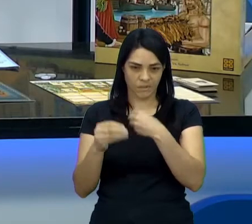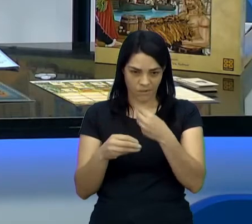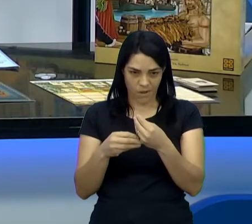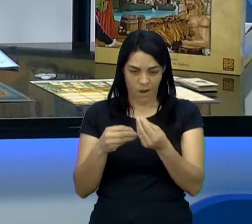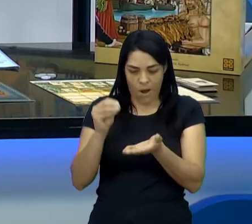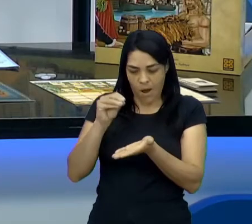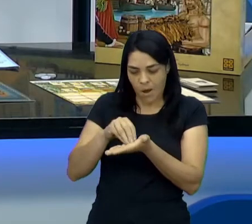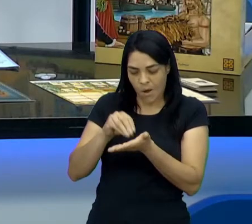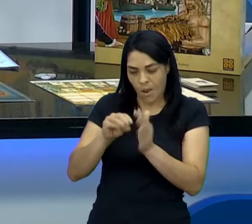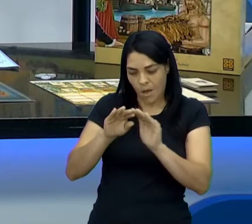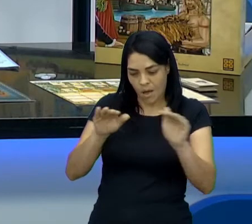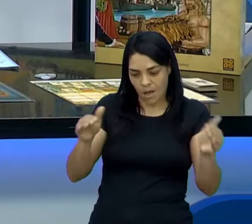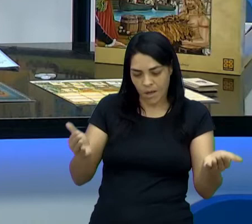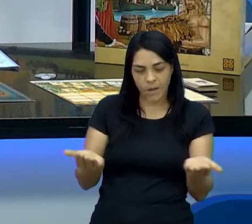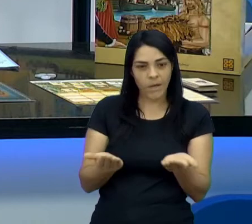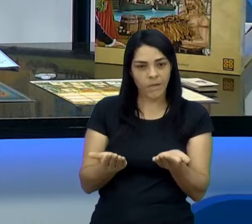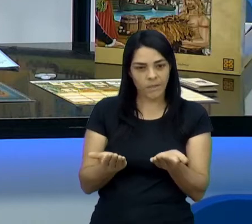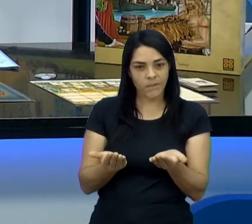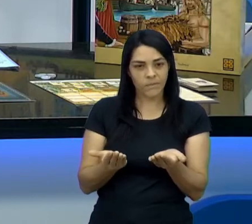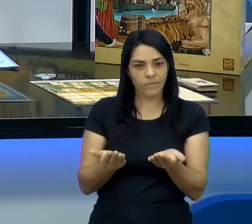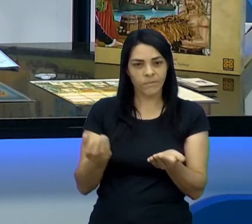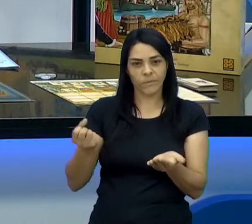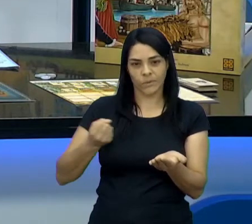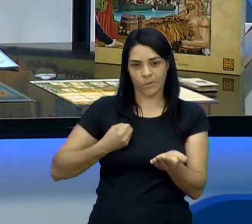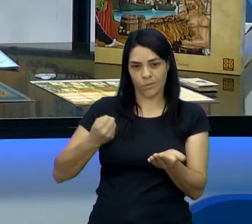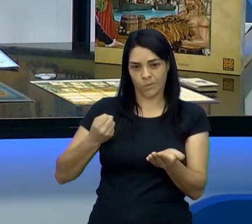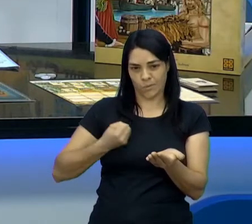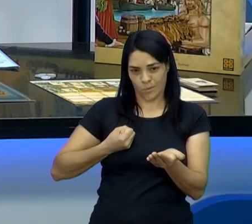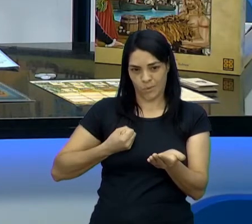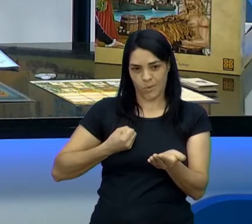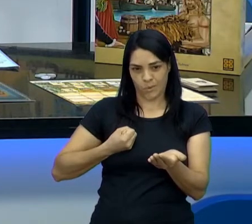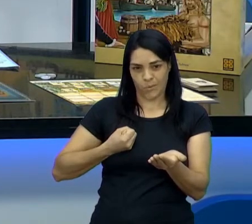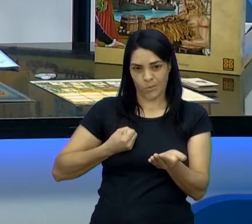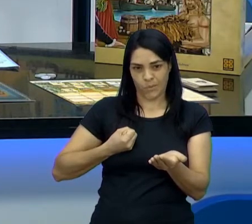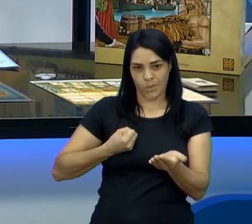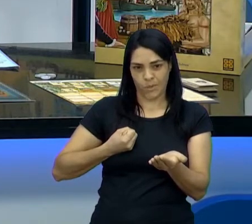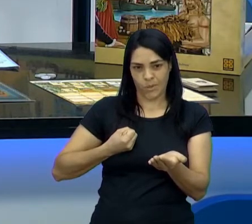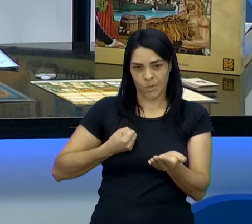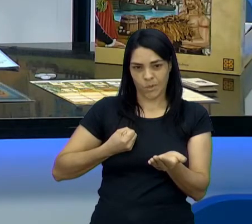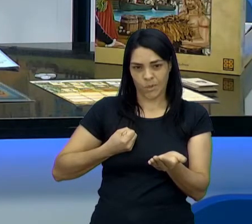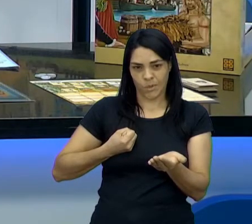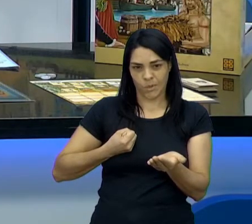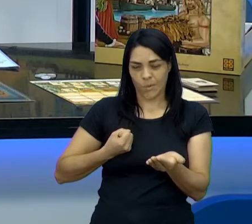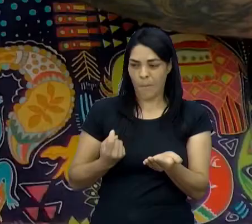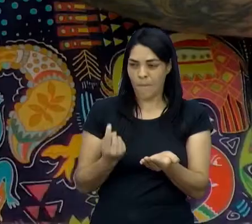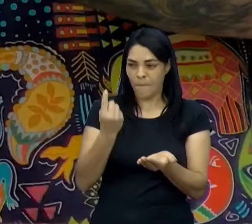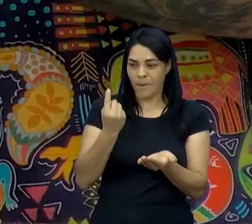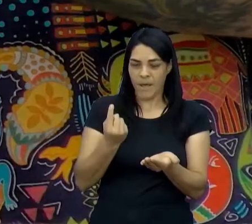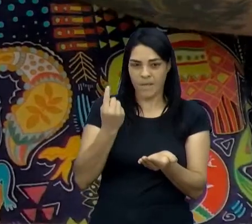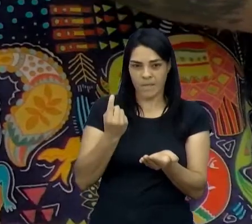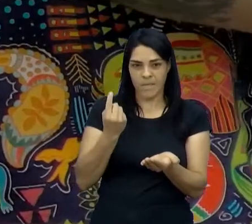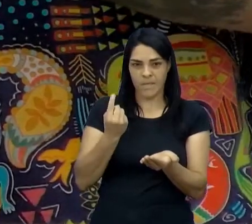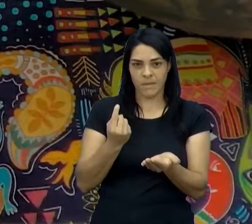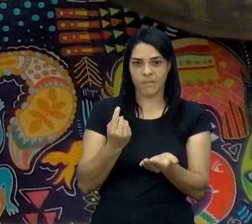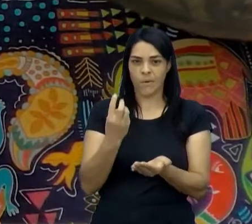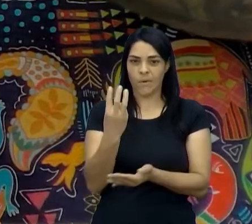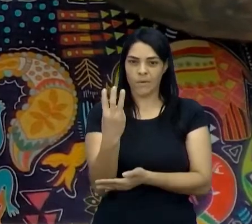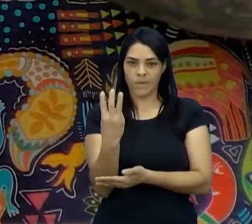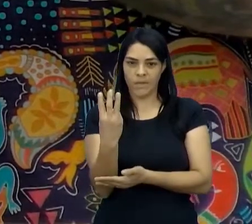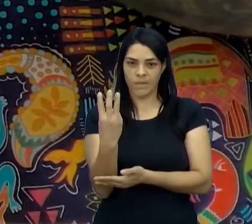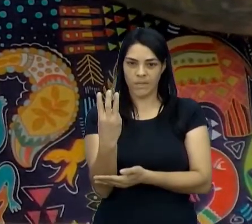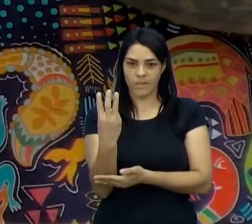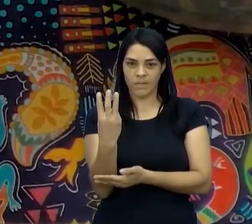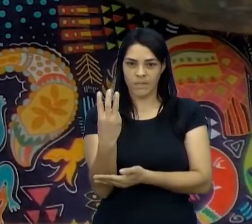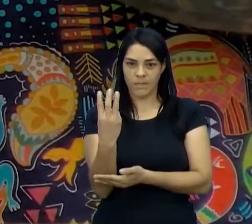com o número para cima, porque os dominós têm 2 lados. Tem um lado que tem o número e tem um lado que tem a